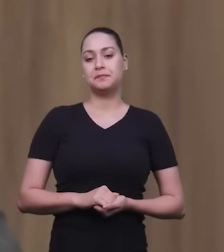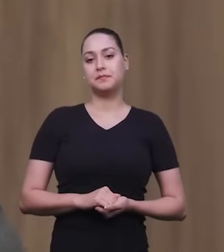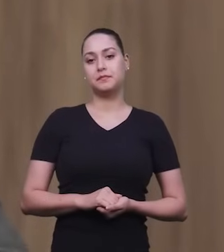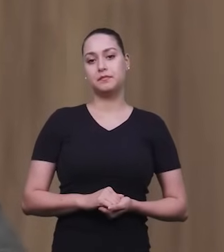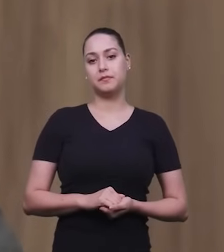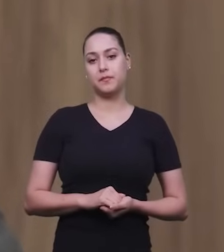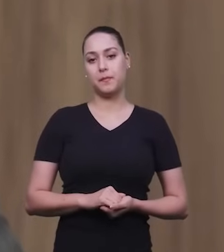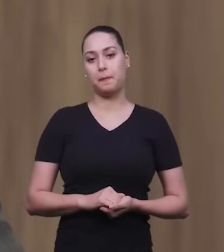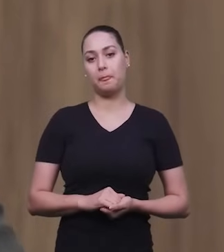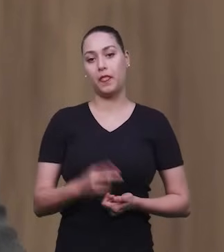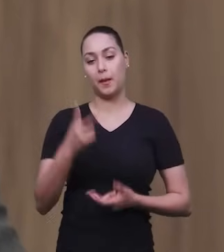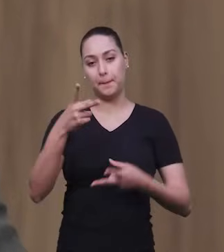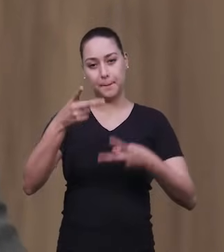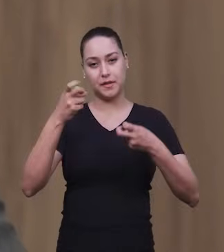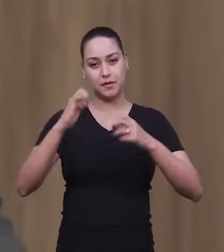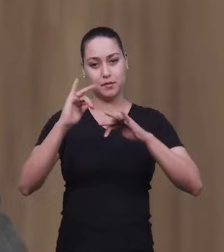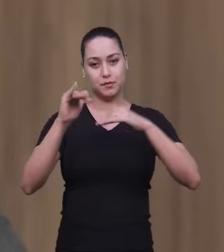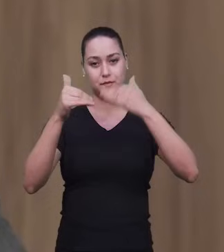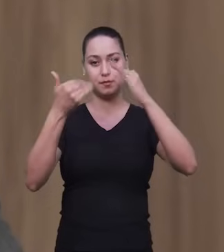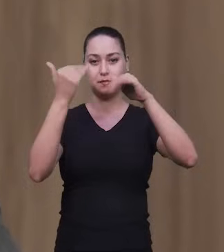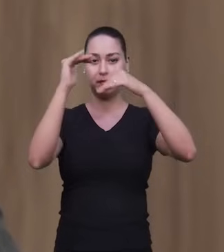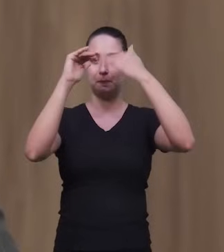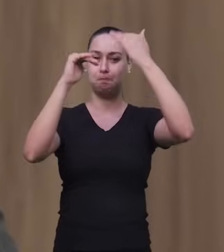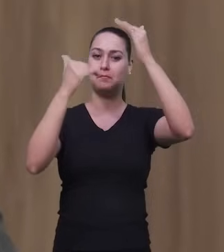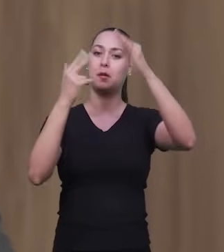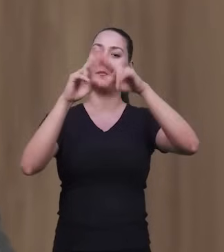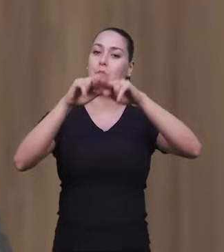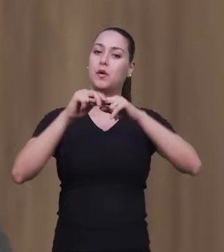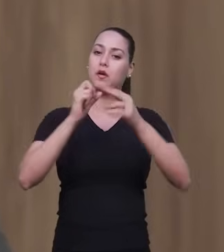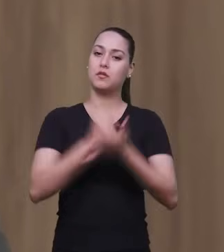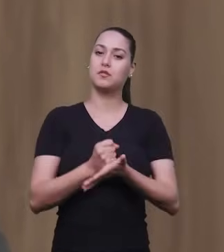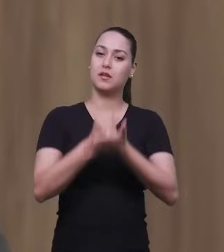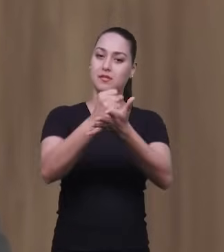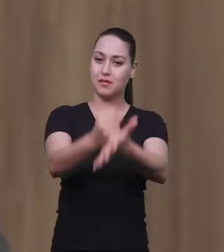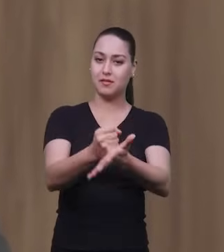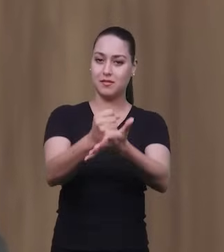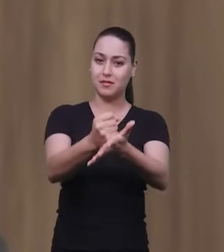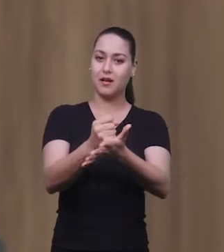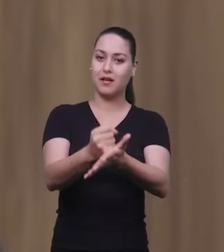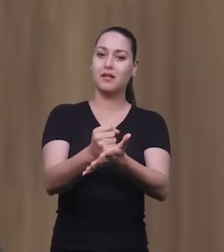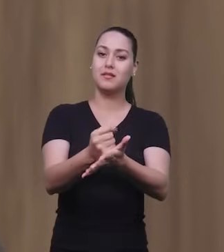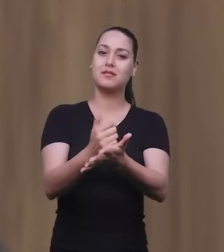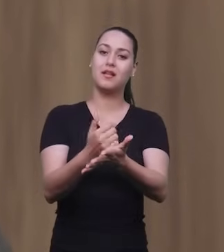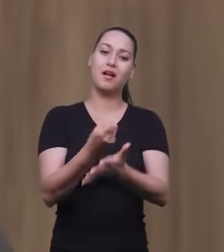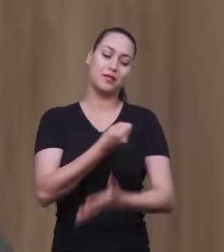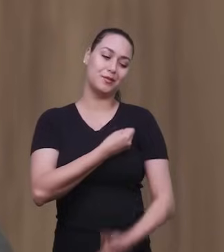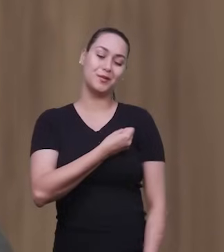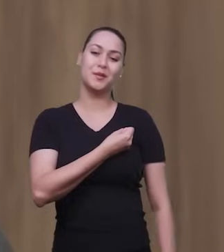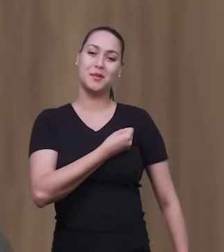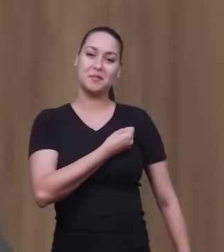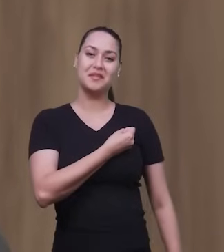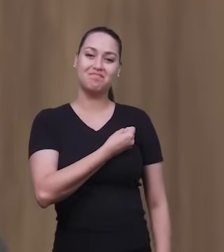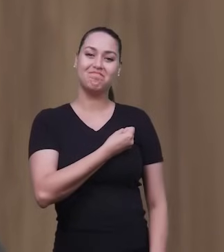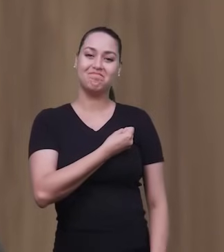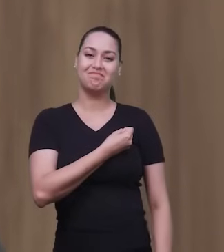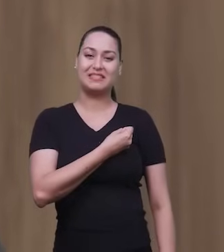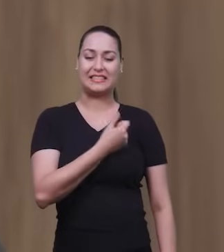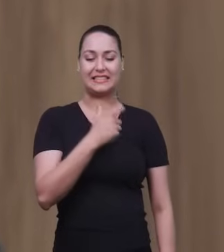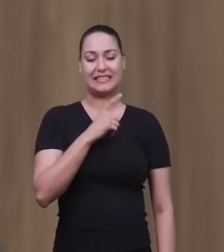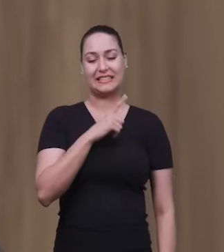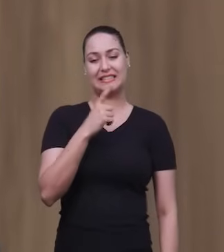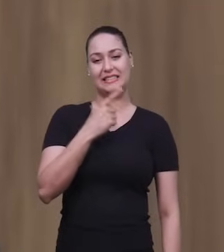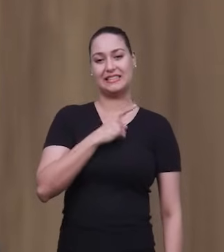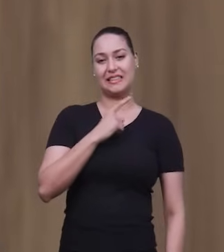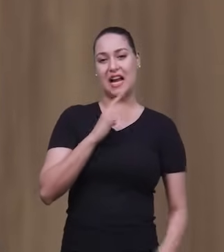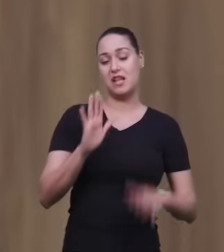houve uma evolução através dessa assistência que nós disponibilizamos a esses irmãos. Muitas vezes eu